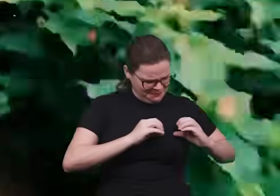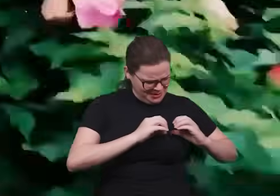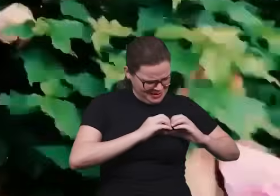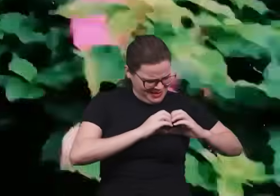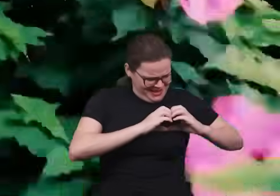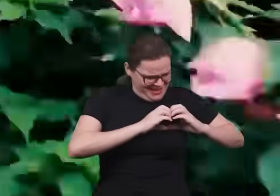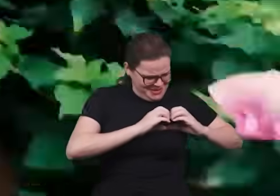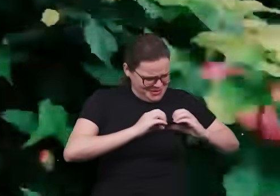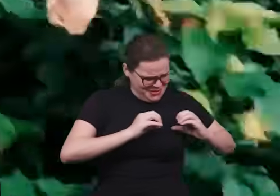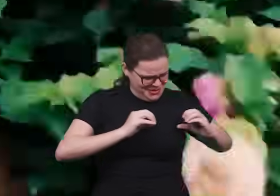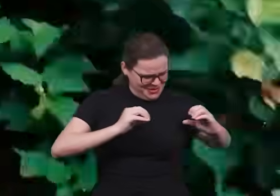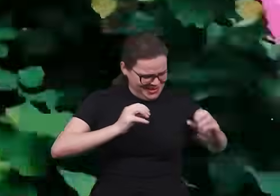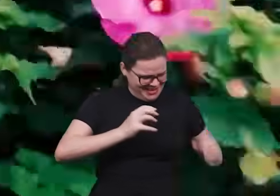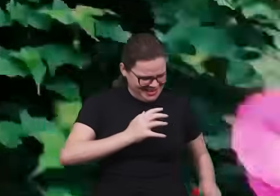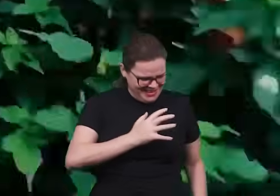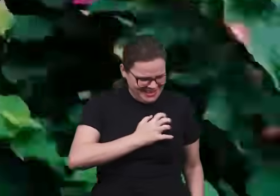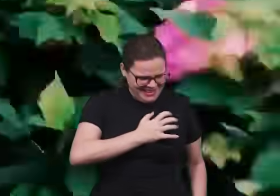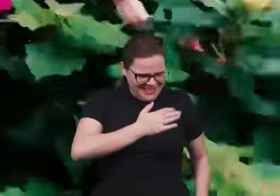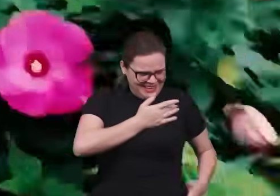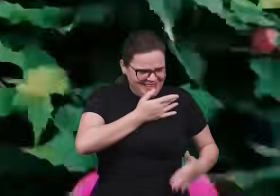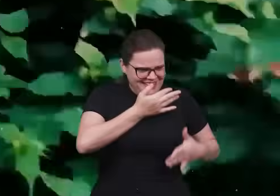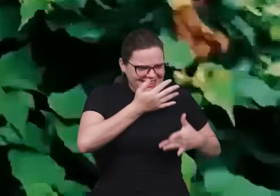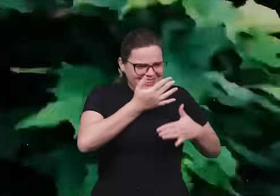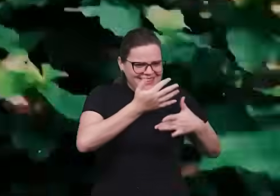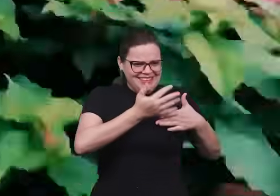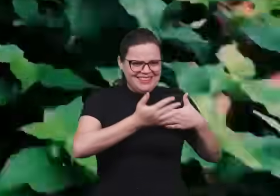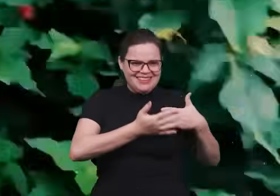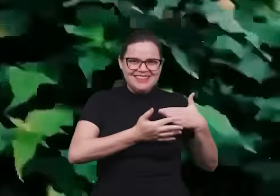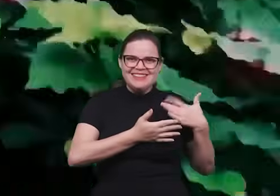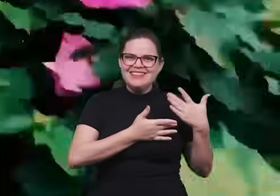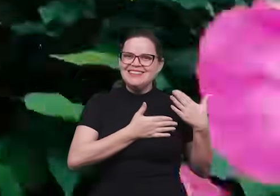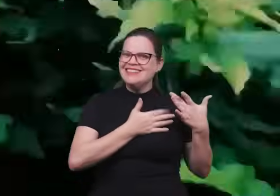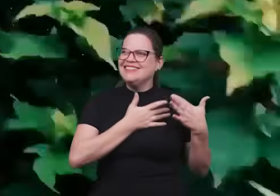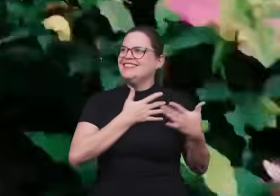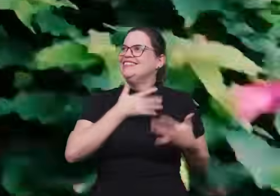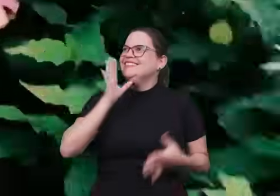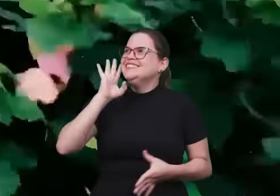e traz sentido à vida.